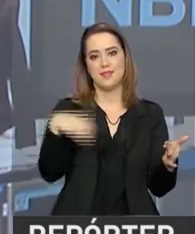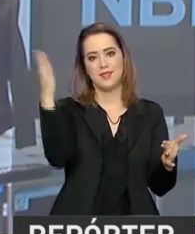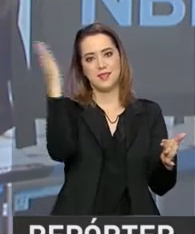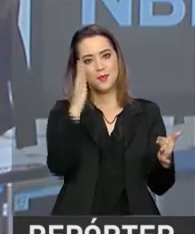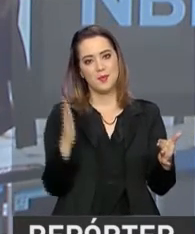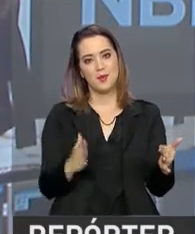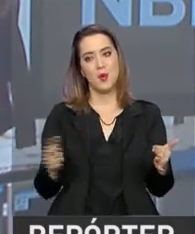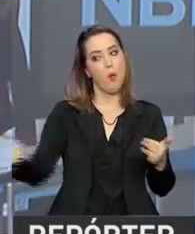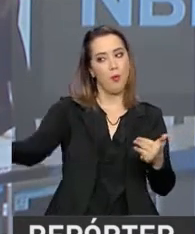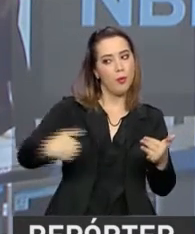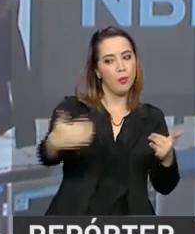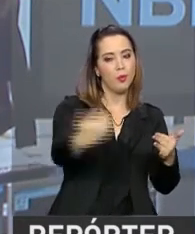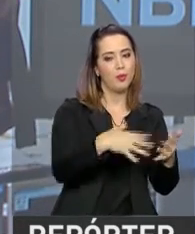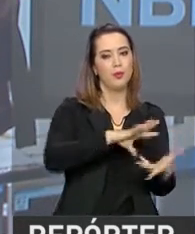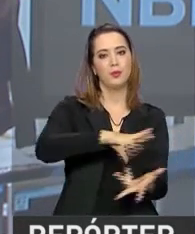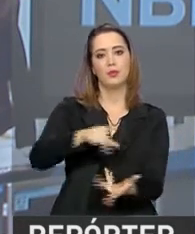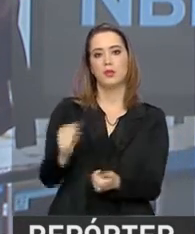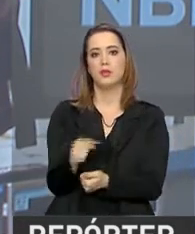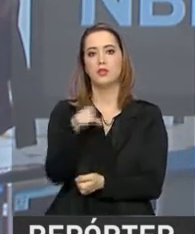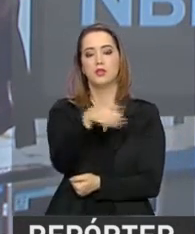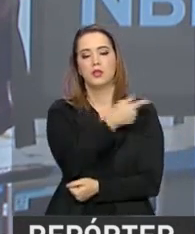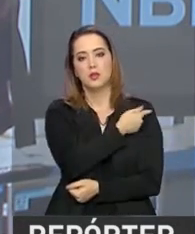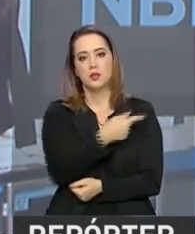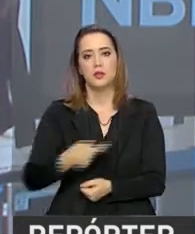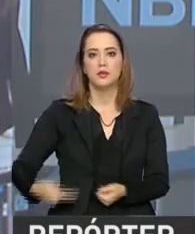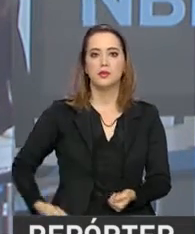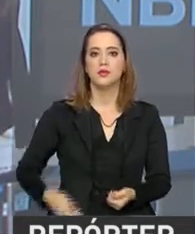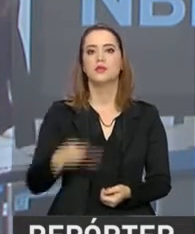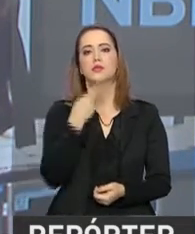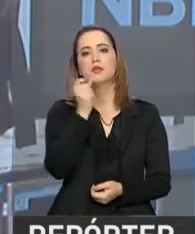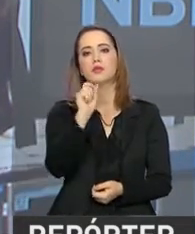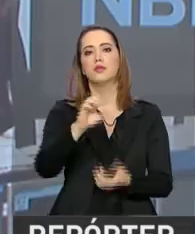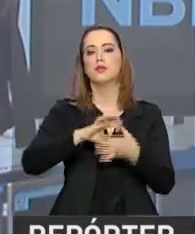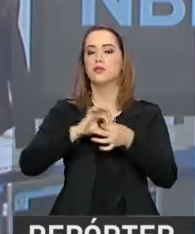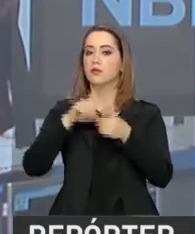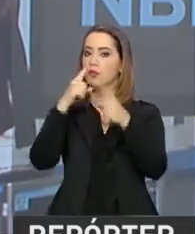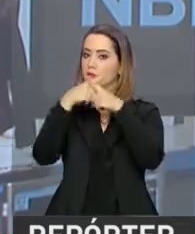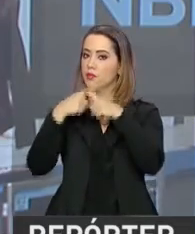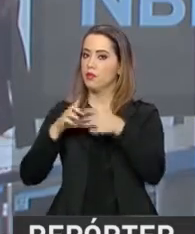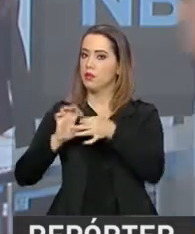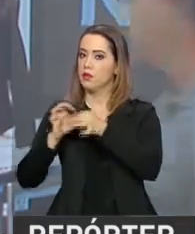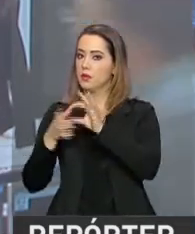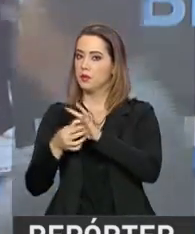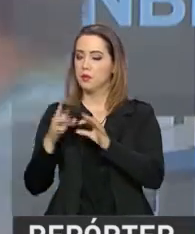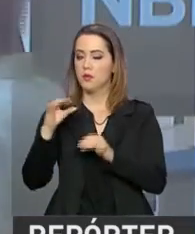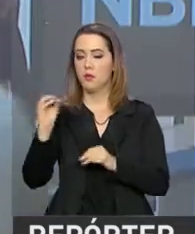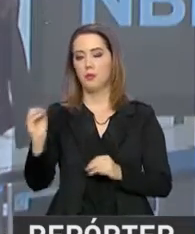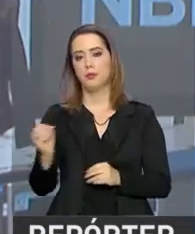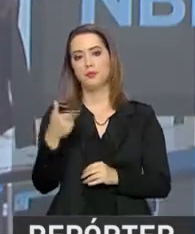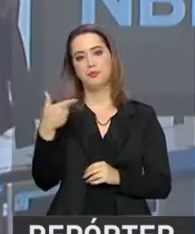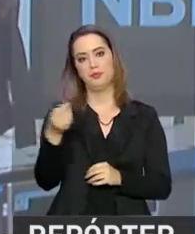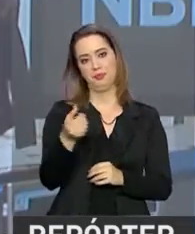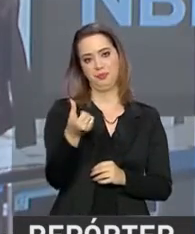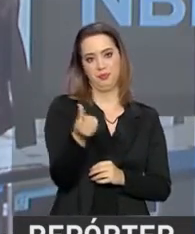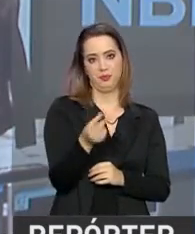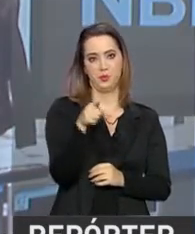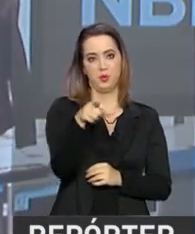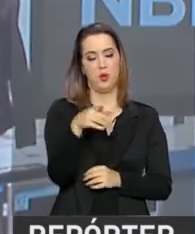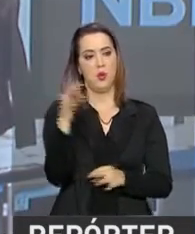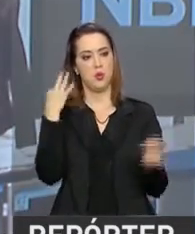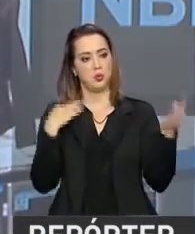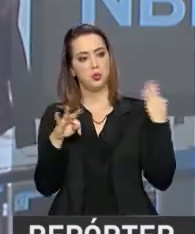avaliação do governo com o fim dos Jogos Olímpicos Rio 2016. Os turistas estrangeiros que aqui estiveram para as